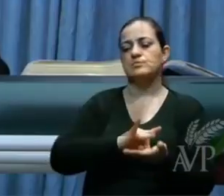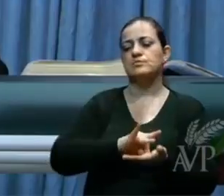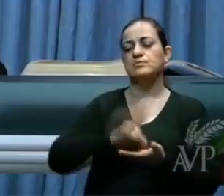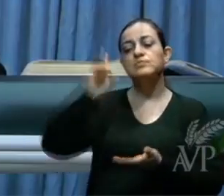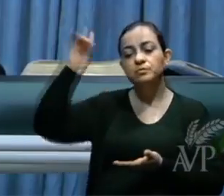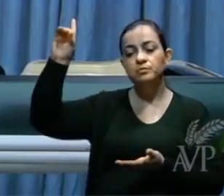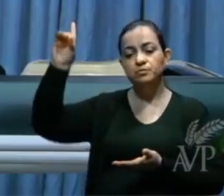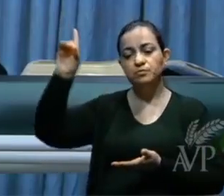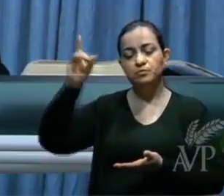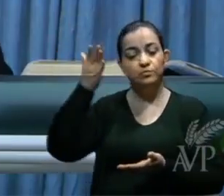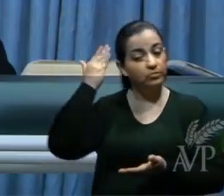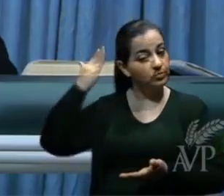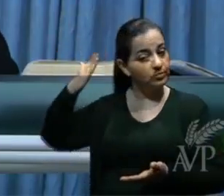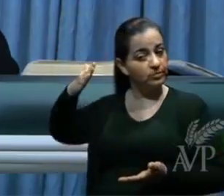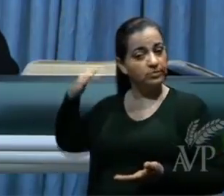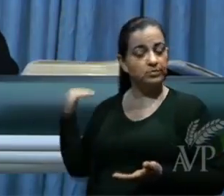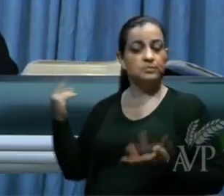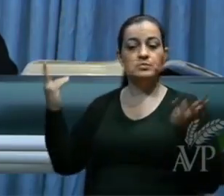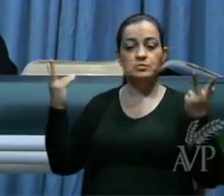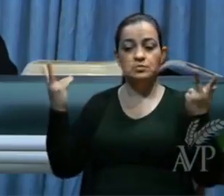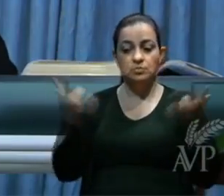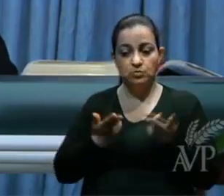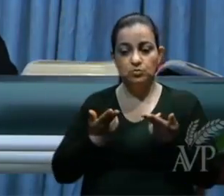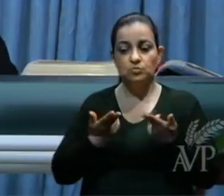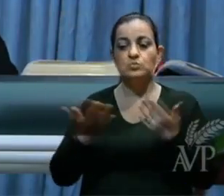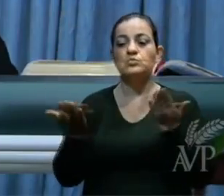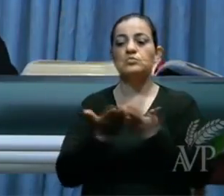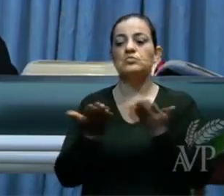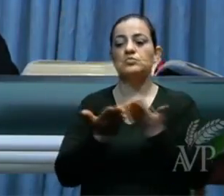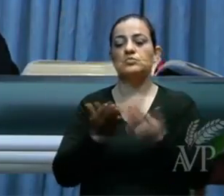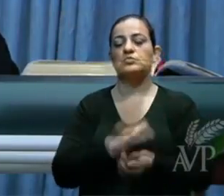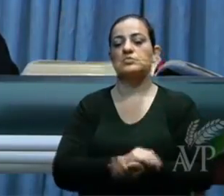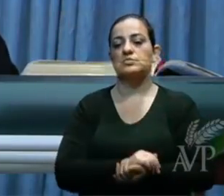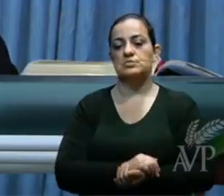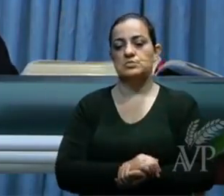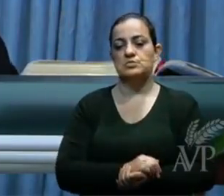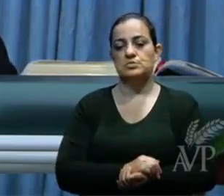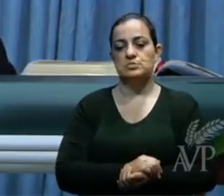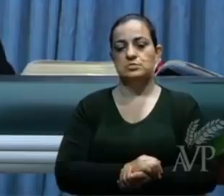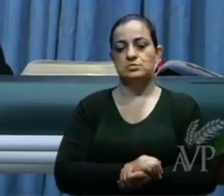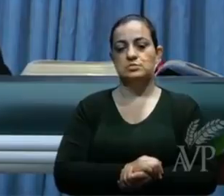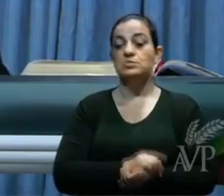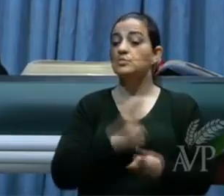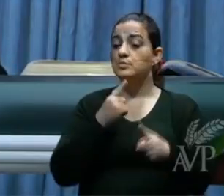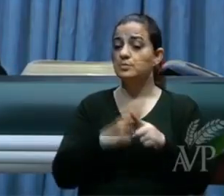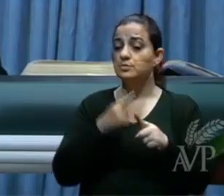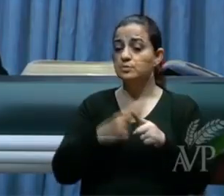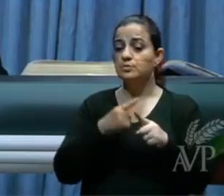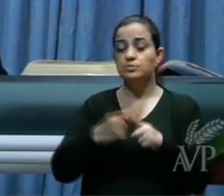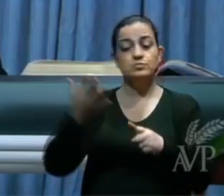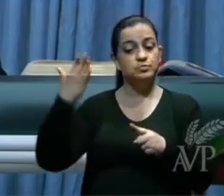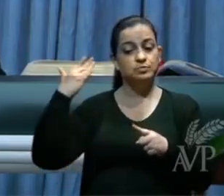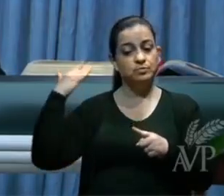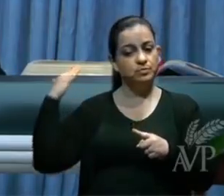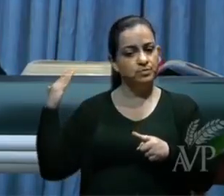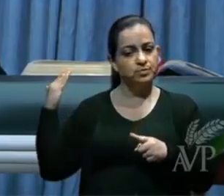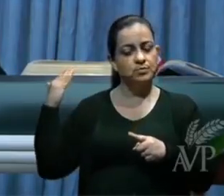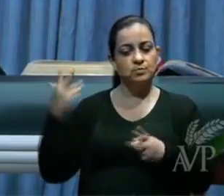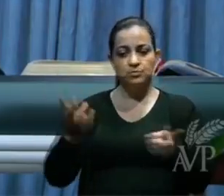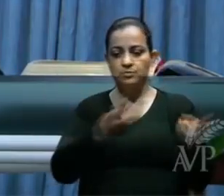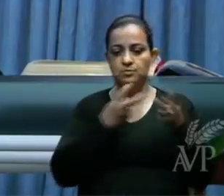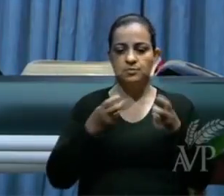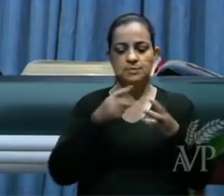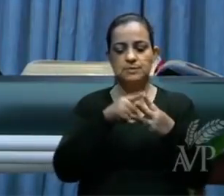diz como foi nos dias de sodoma e gomorra porque nos diz sodoma e gomorra você vê